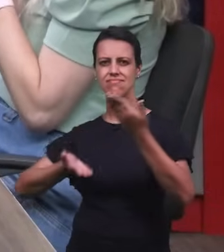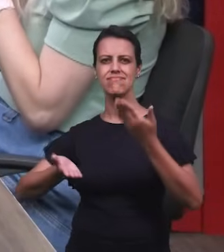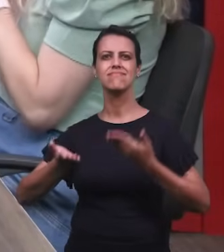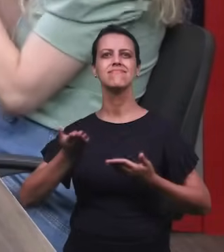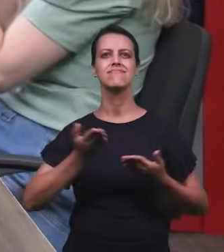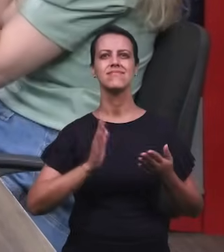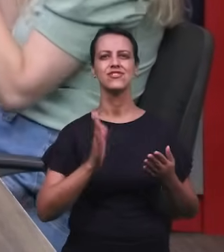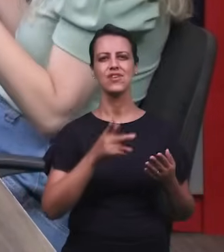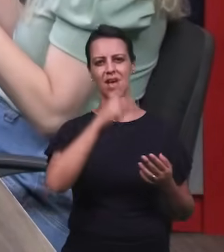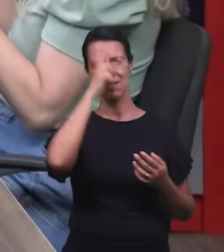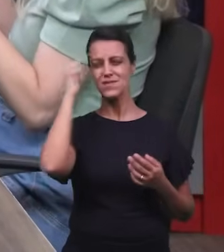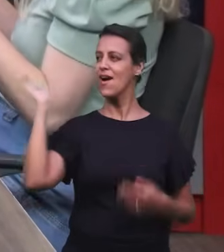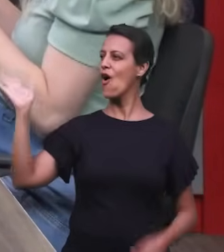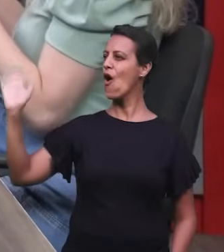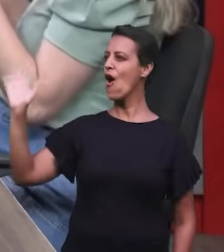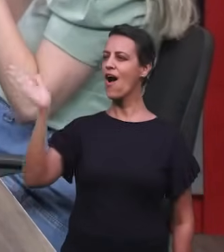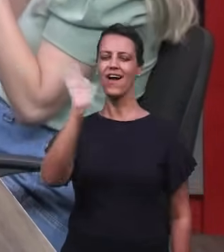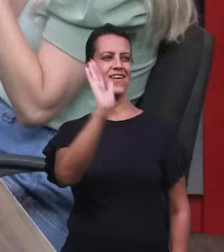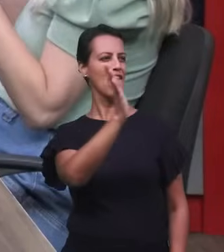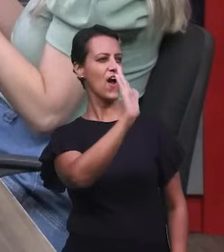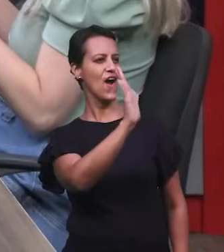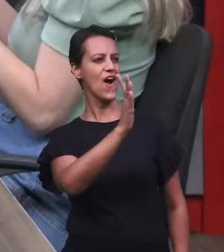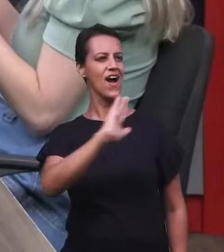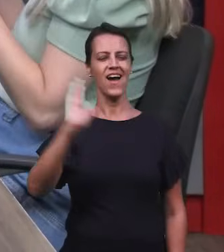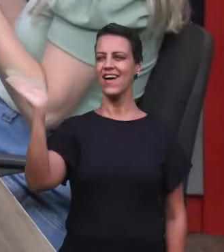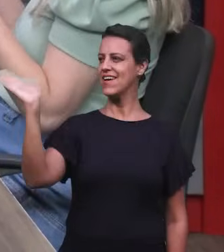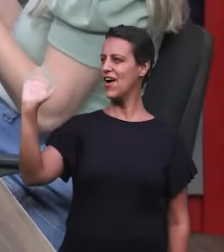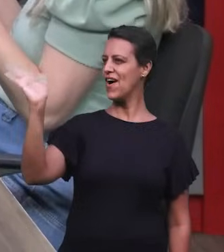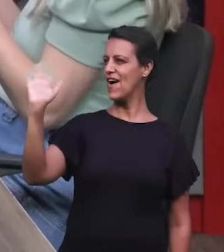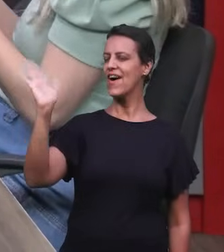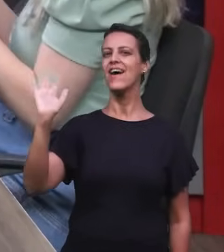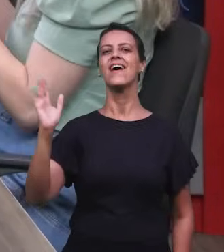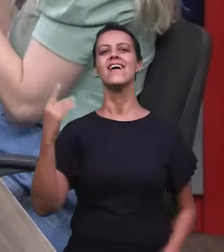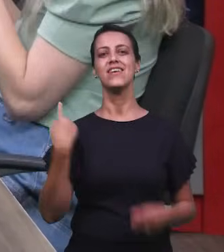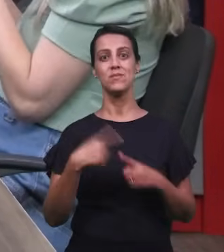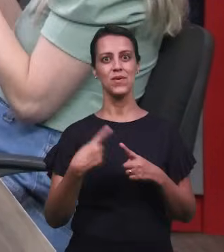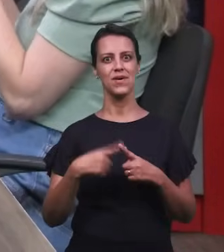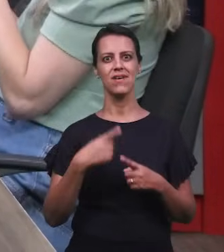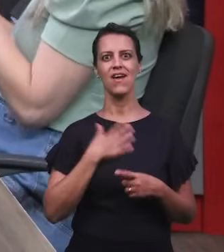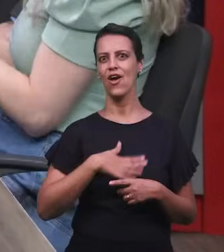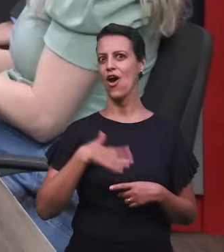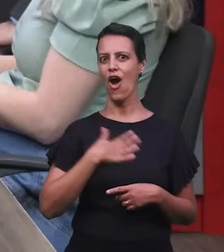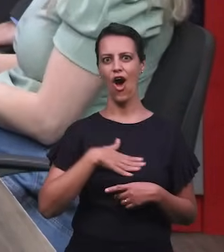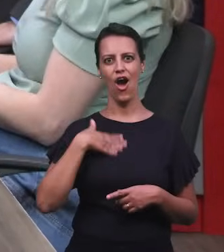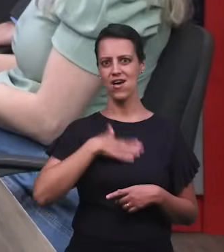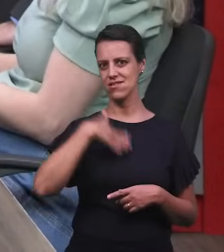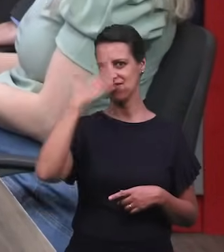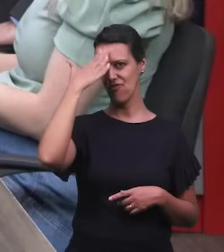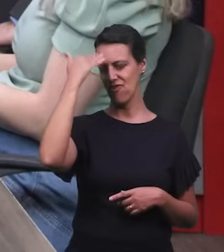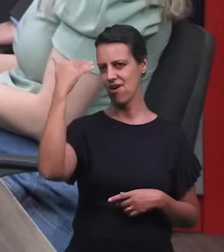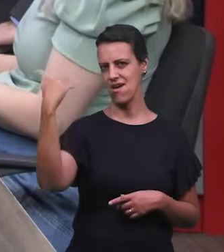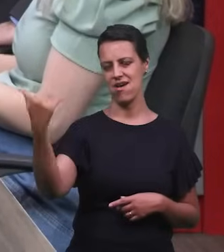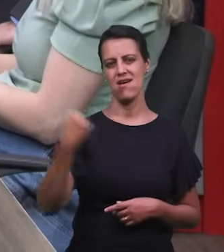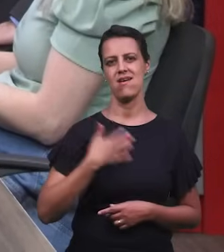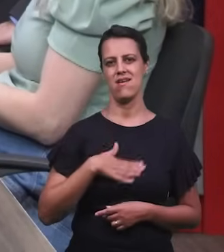elas passam, já todo mundo cumprimenta, porque são pessoas que gostam e têm necessidade de interações sociais. E a gente